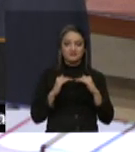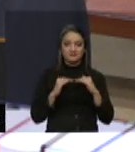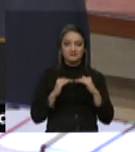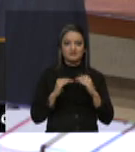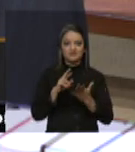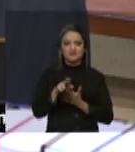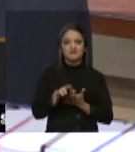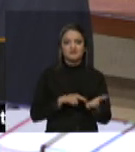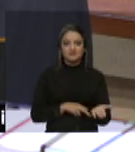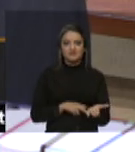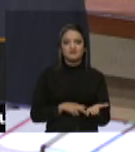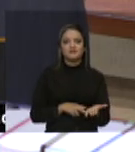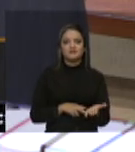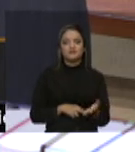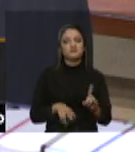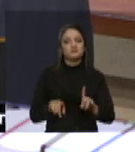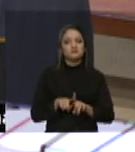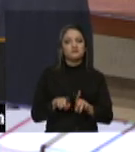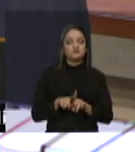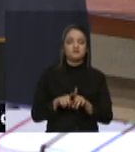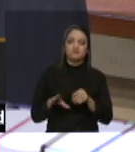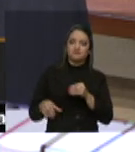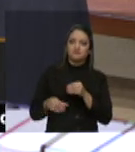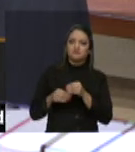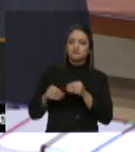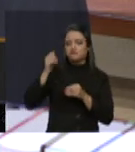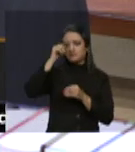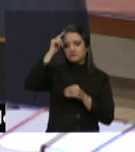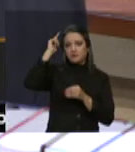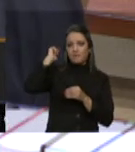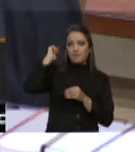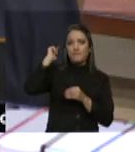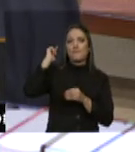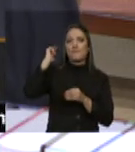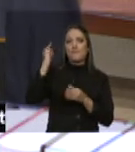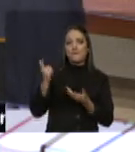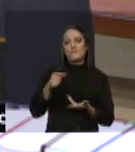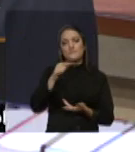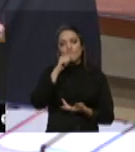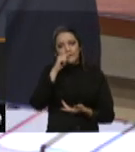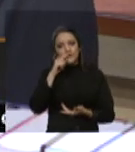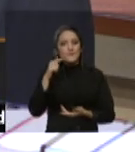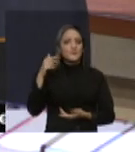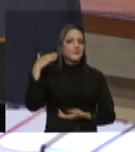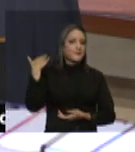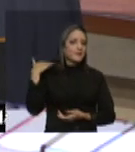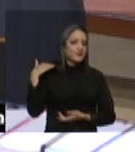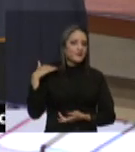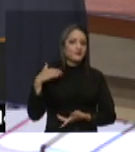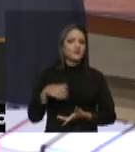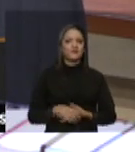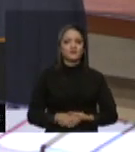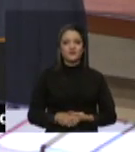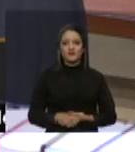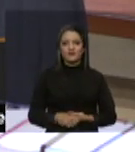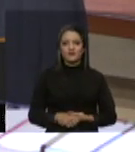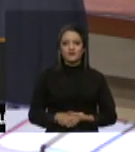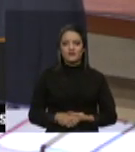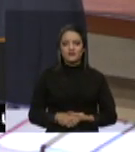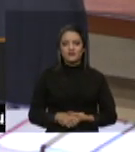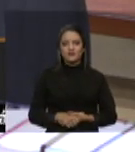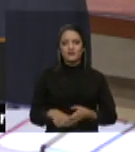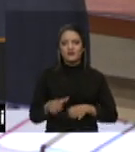o relator com as axilas do Ministro Alexandre Morais e todos